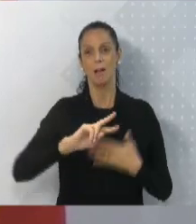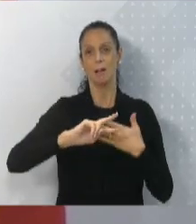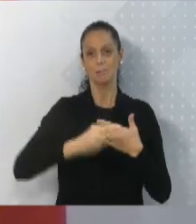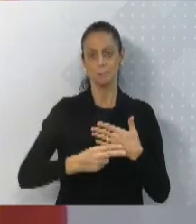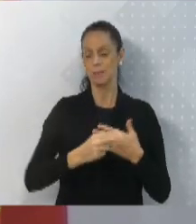só muito obrigado a todos